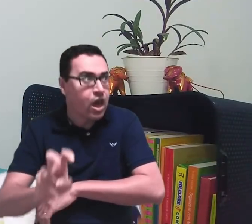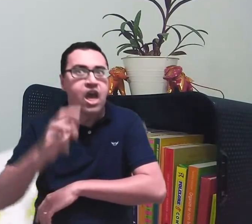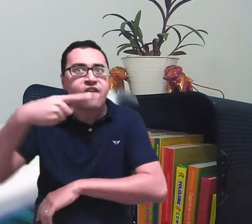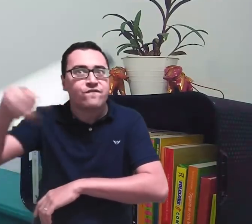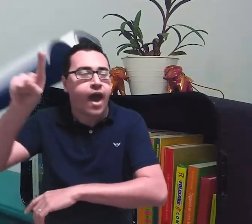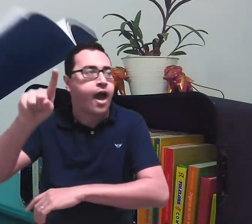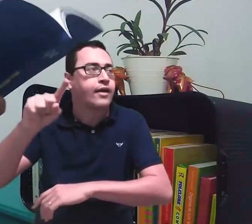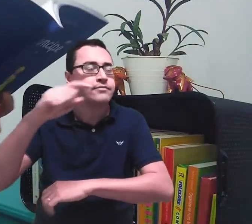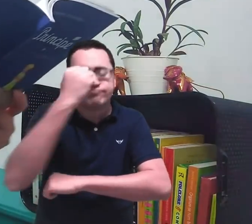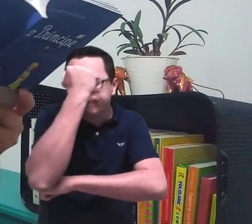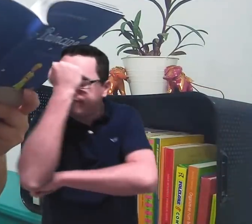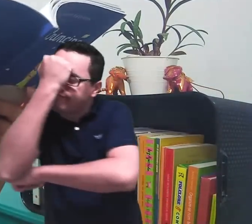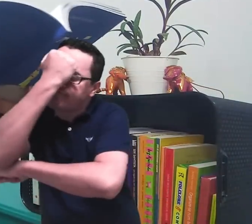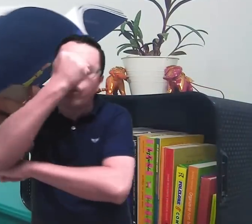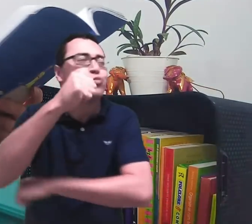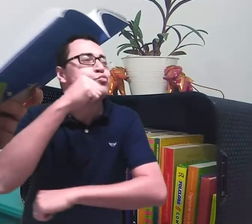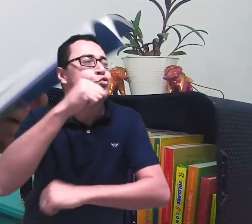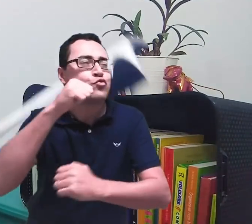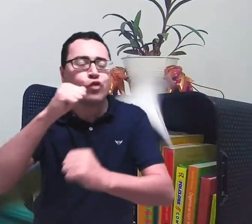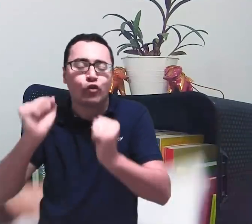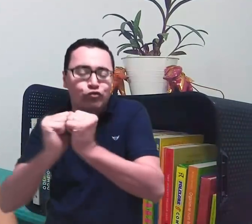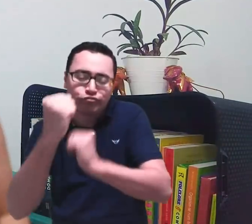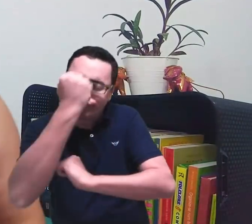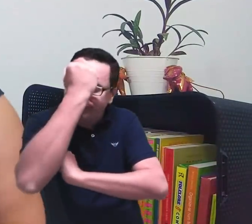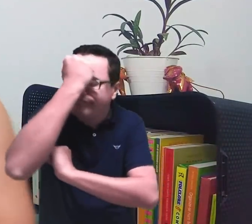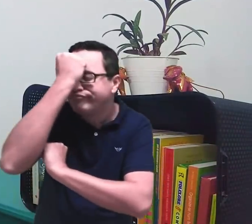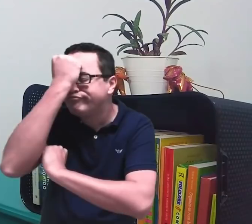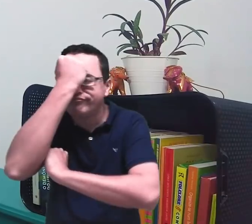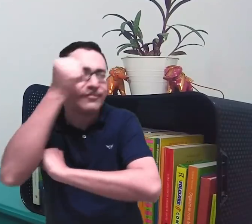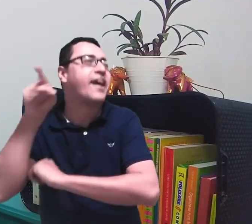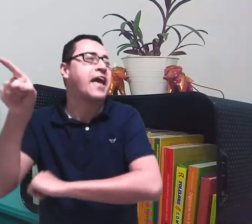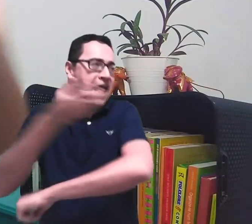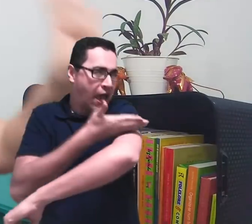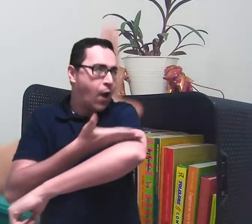isso, acho a quinta-feira um dia